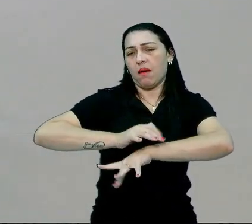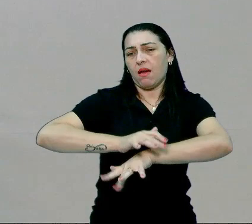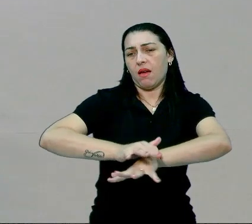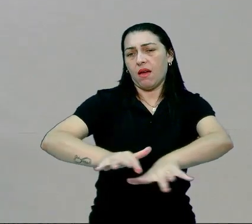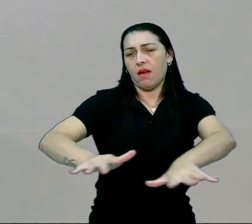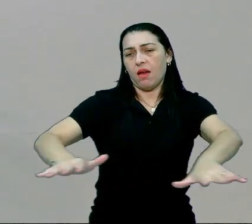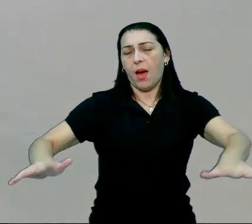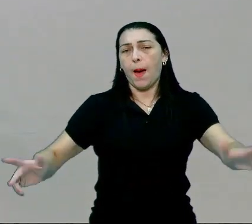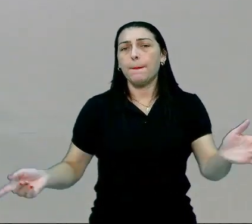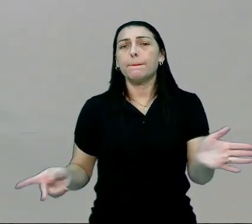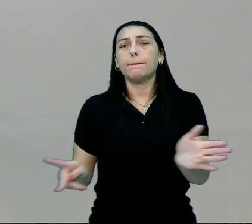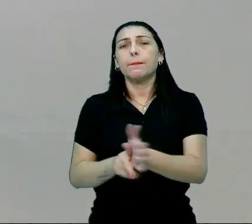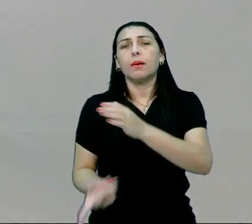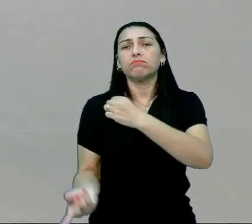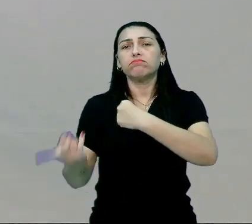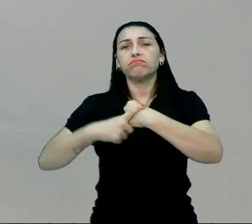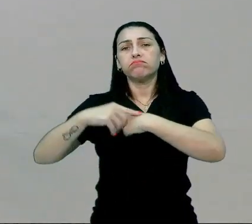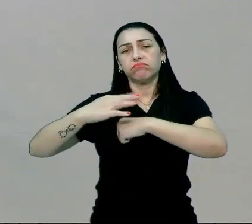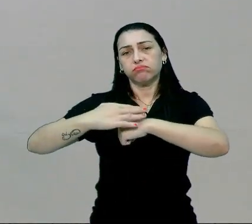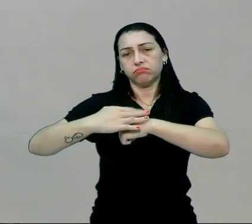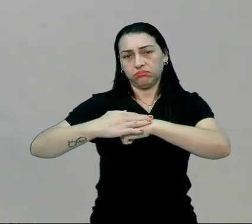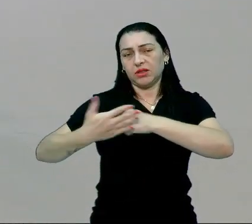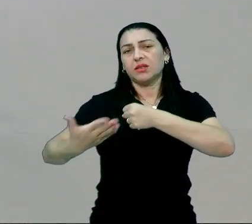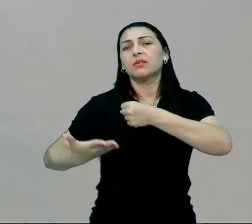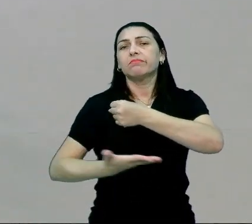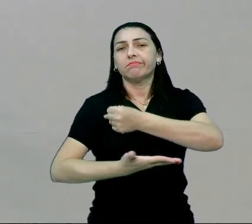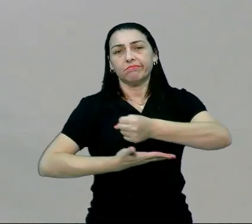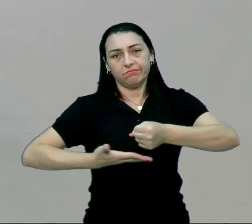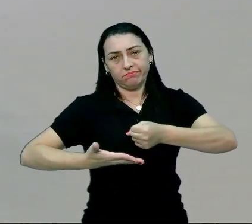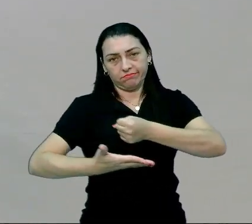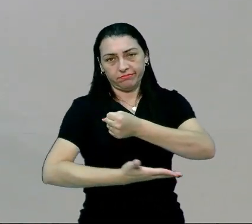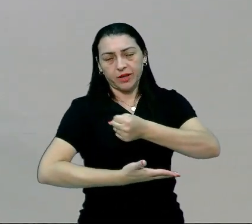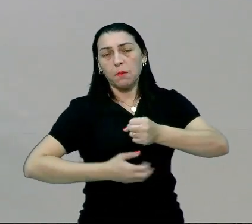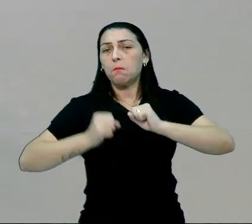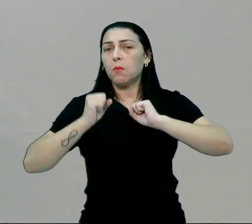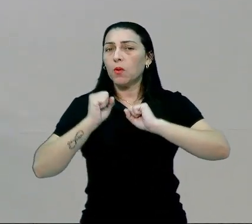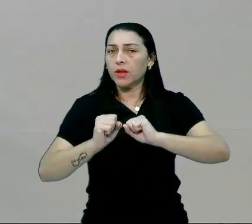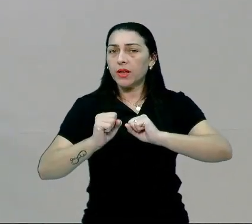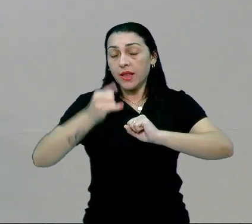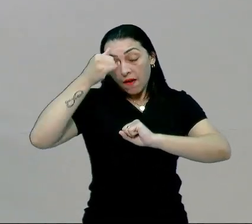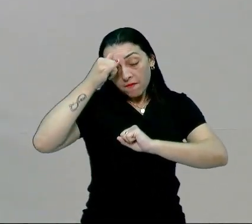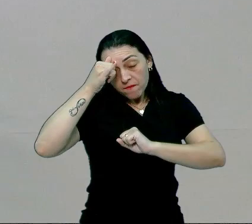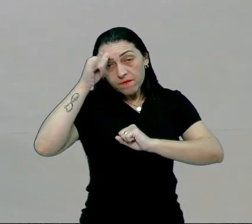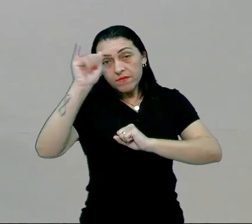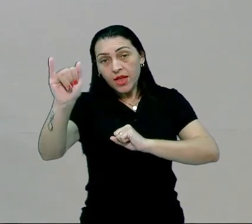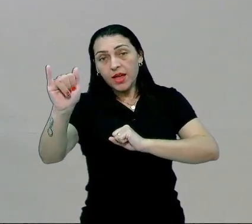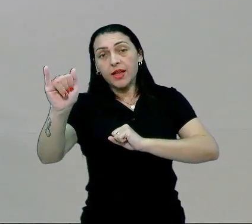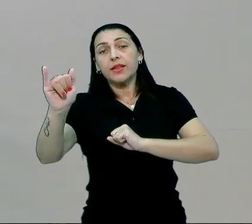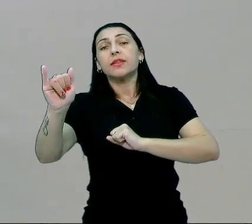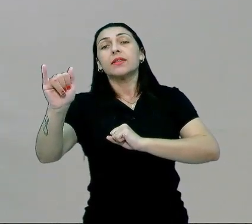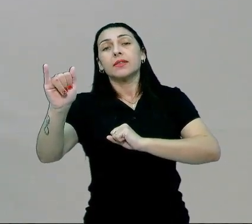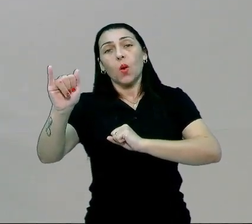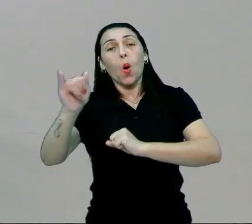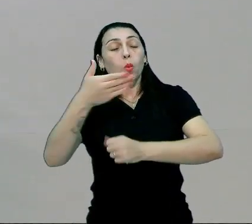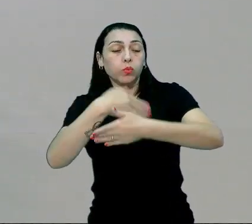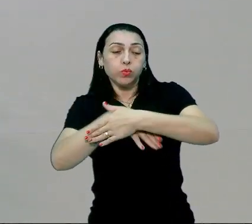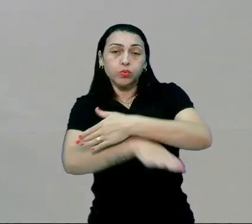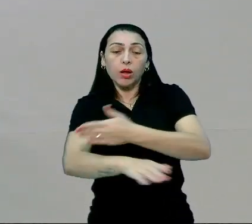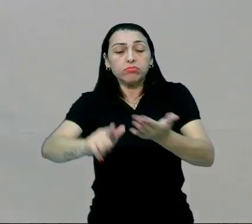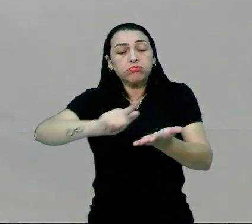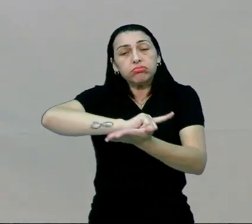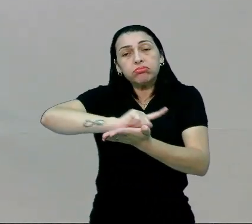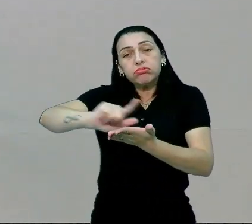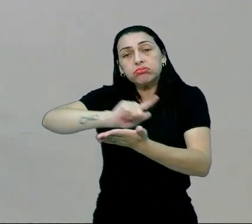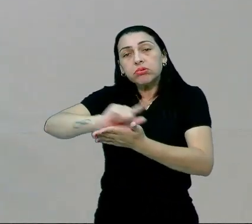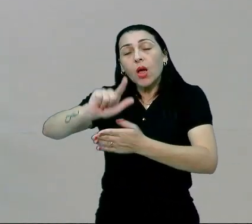cenário favorável a doenças básicas que poderiam ser combatidas com hábitos de